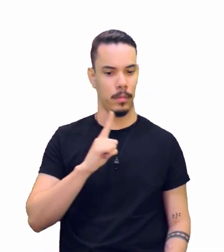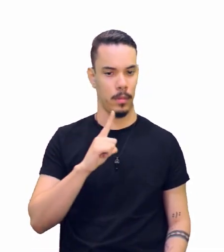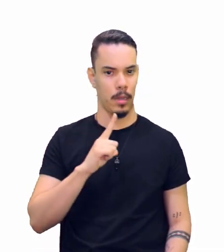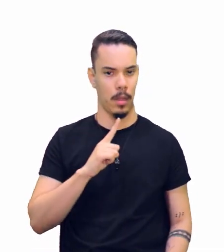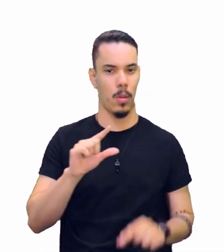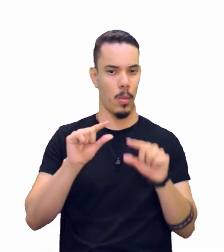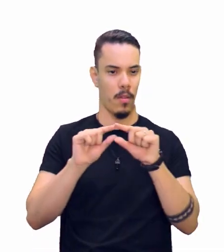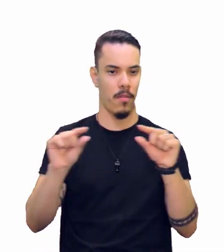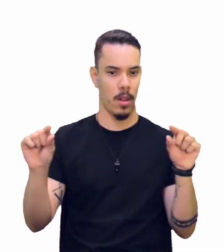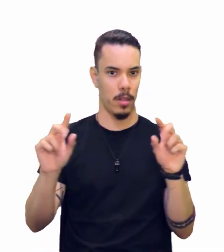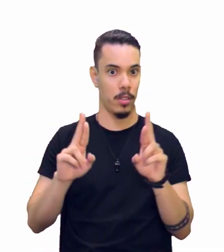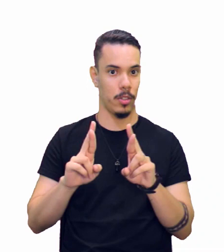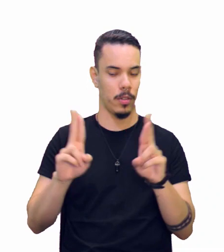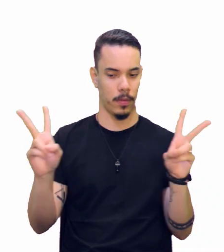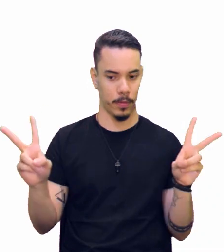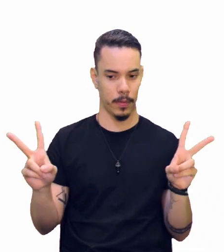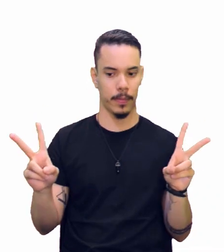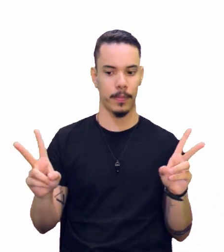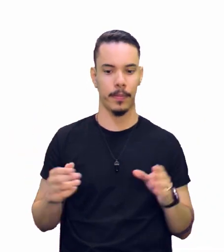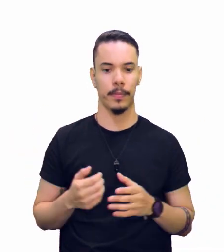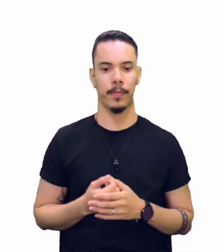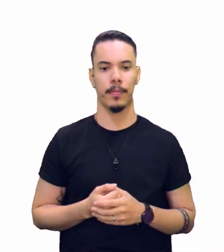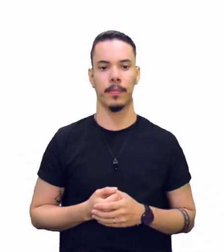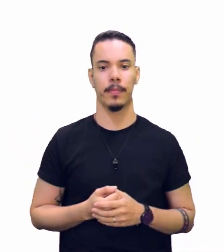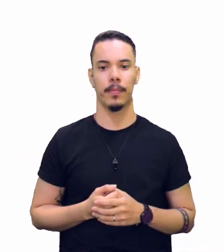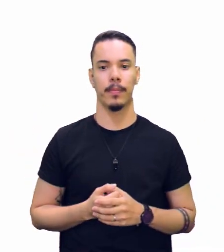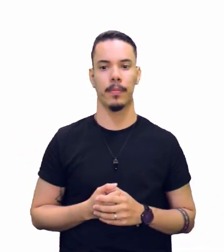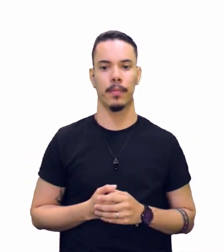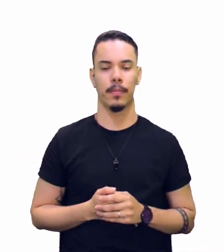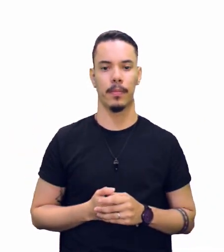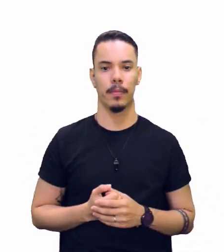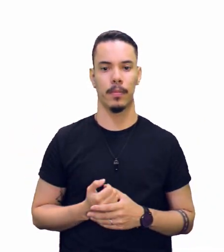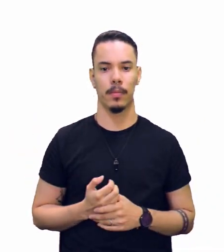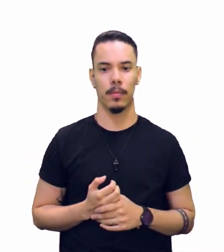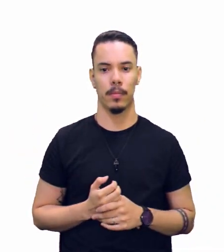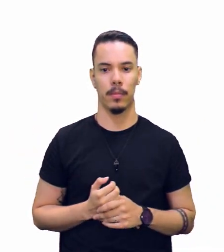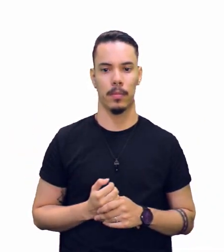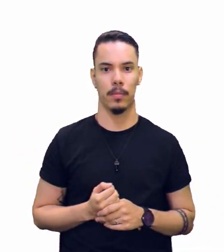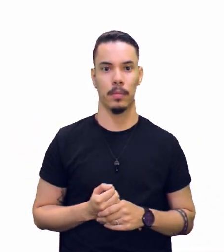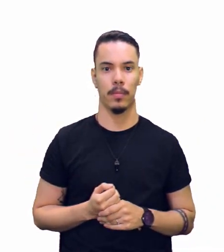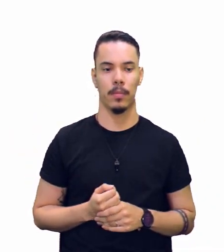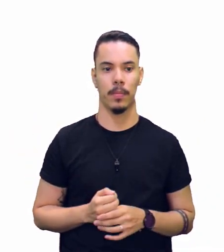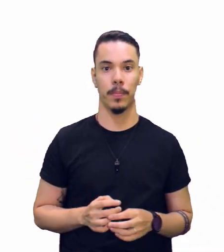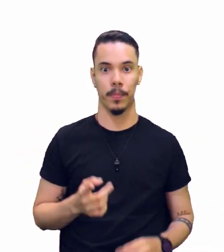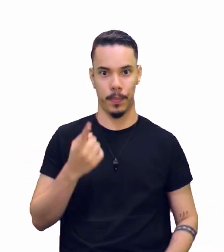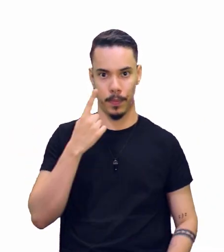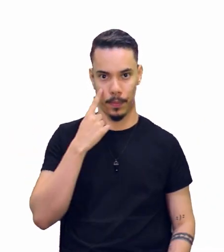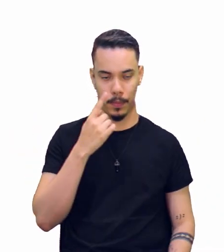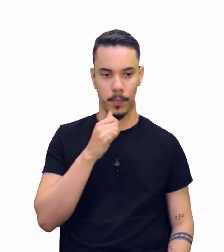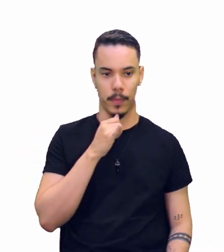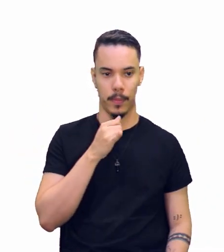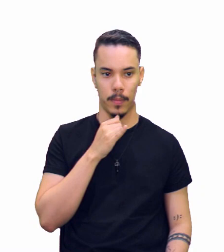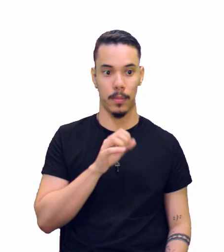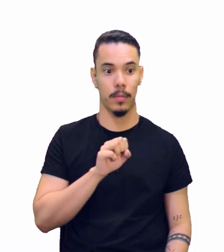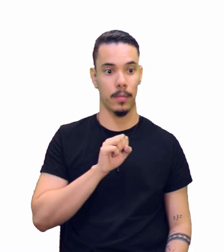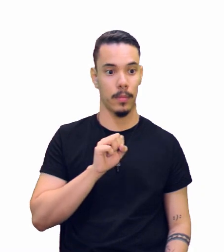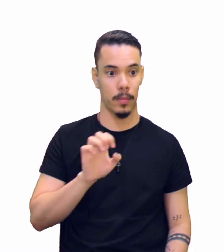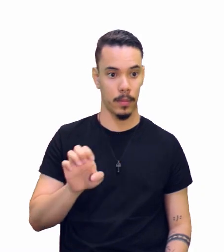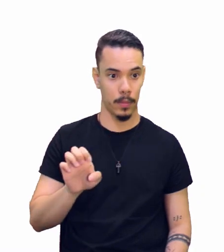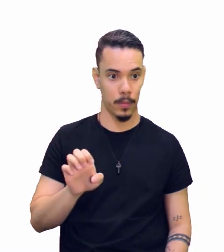pouquinho diferente na questão do resultado. Vamos primeiro falar na condição. Olha só.